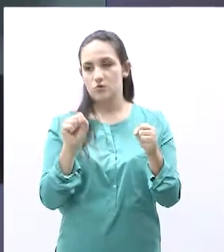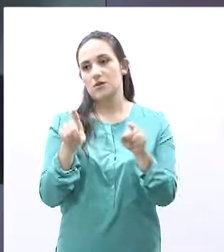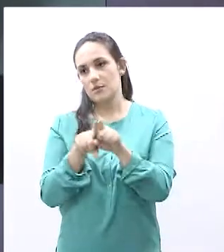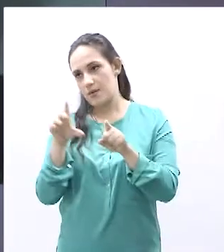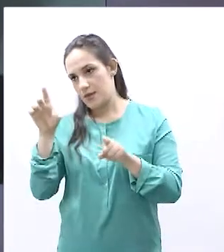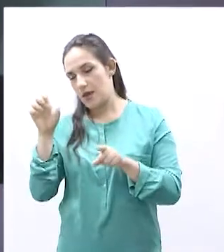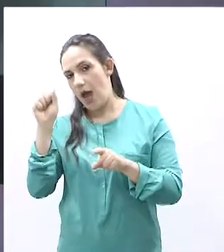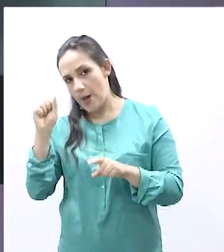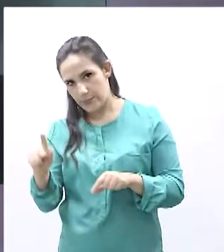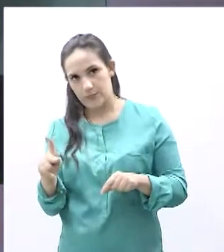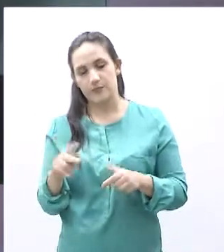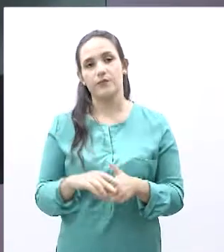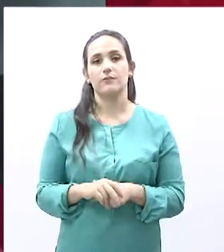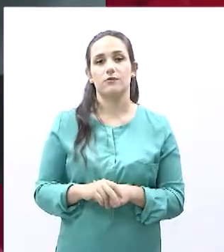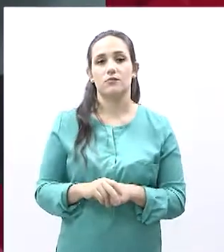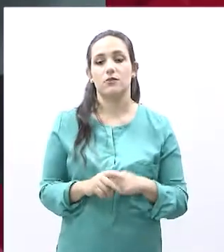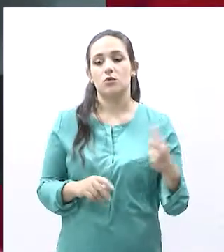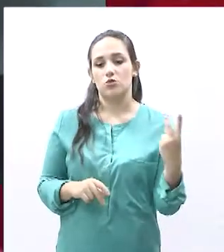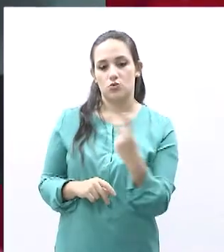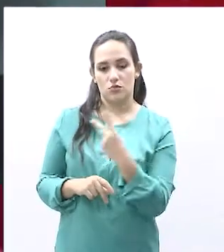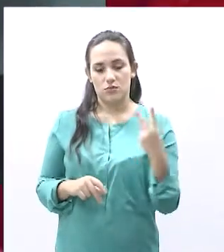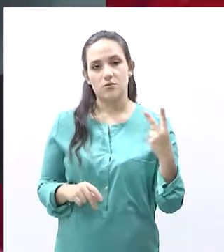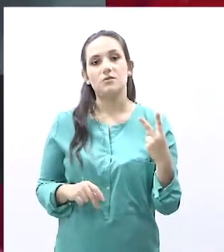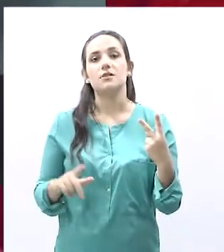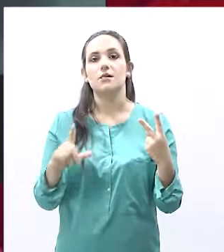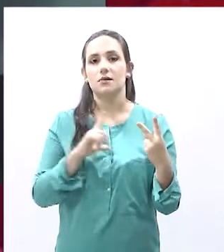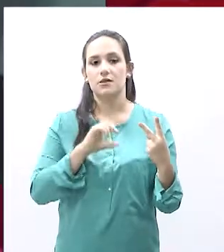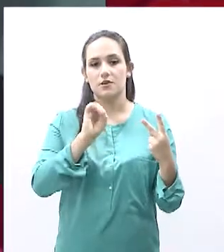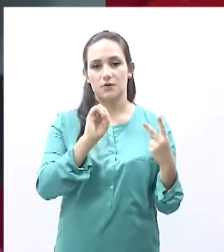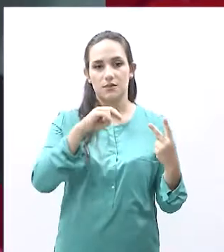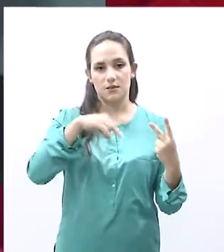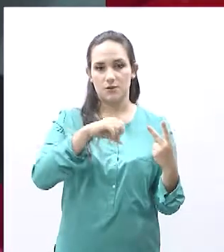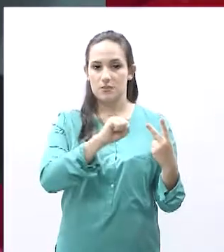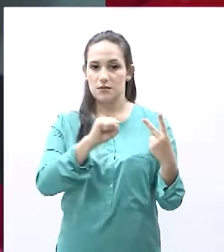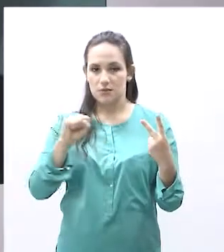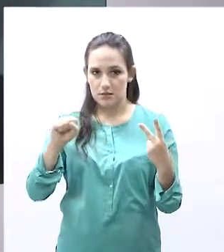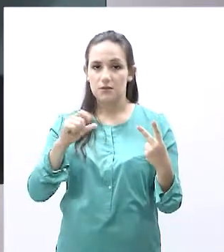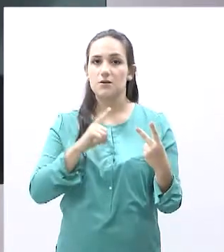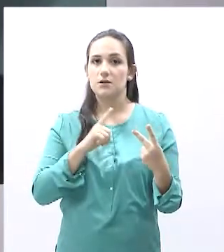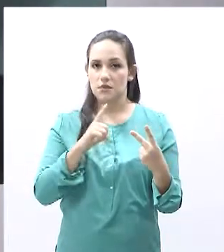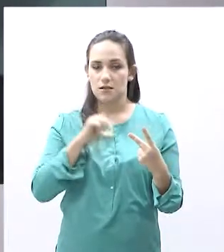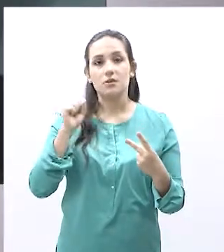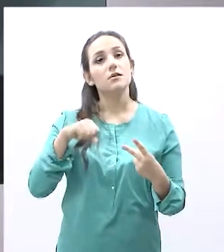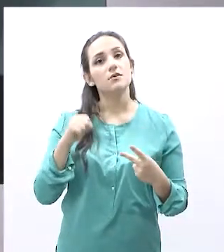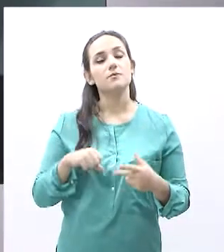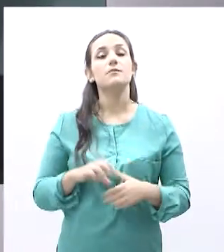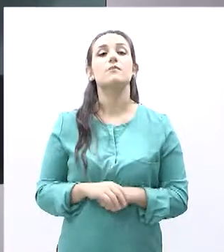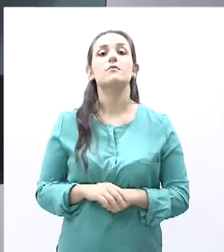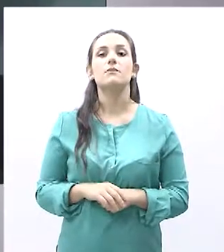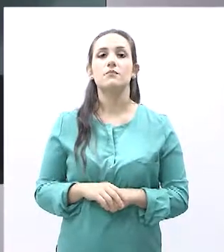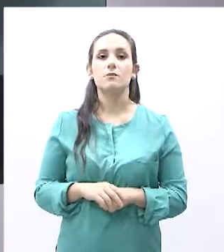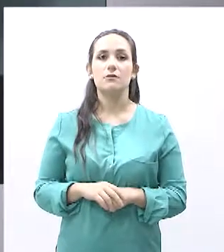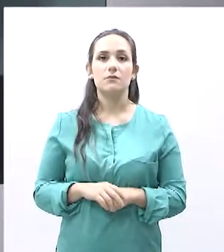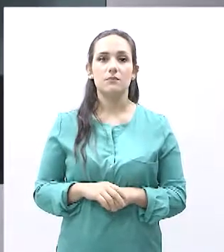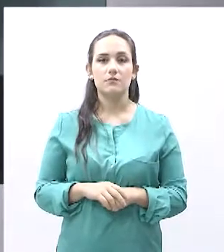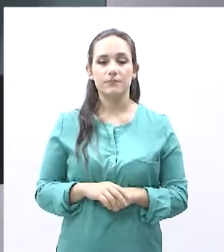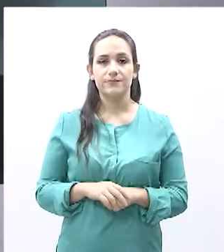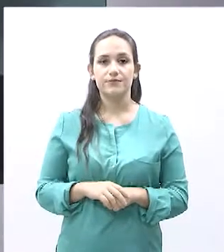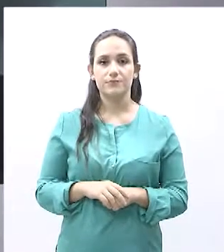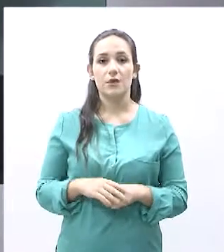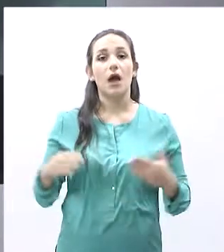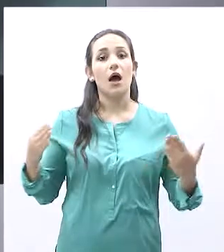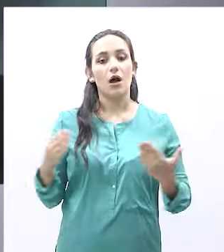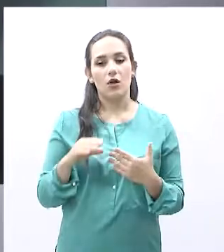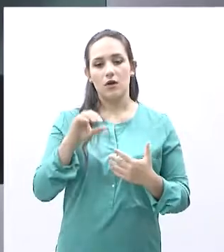os benefícios têm que recolher INSS, né? Todas as aposentadorias. E essas aposentadorias,